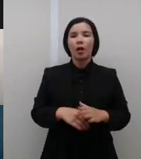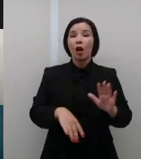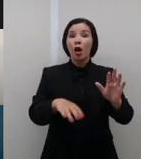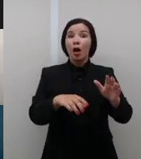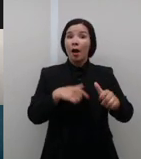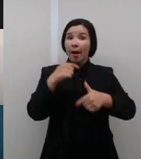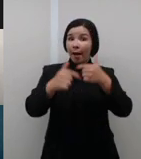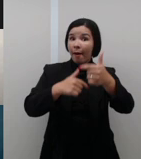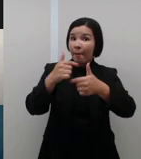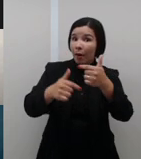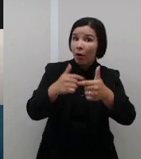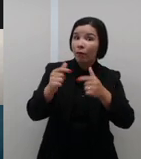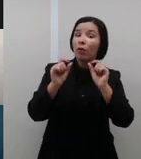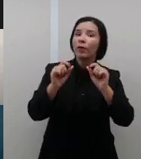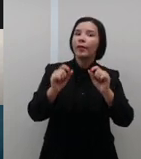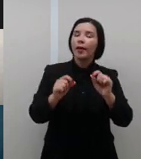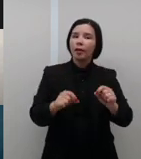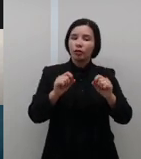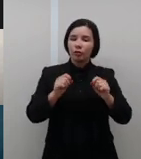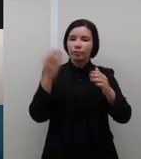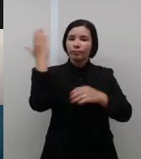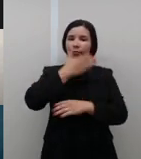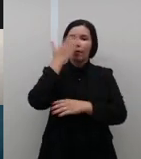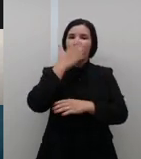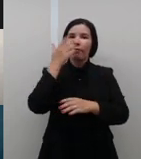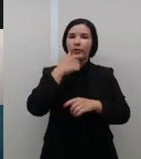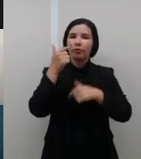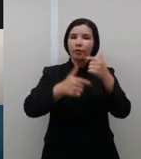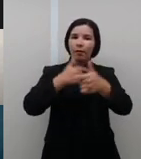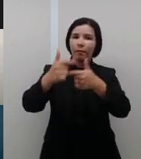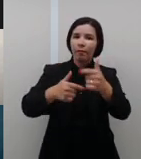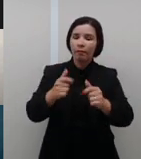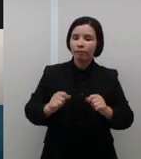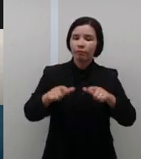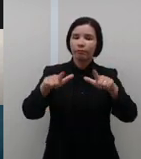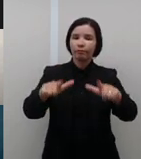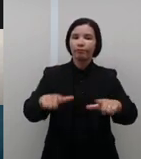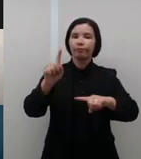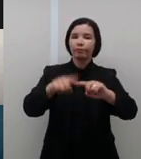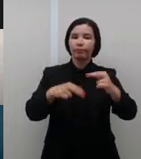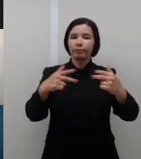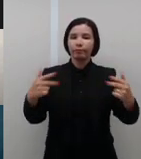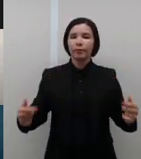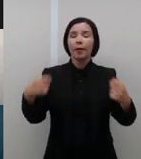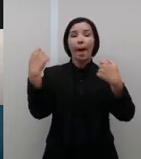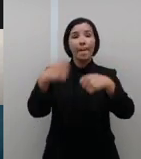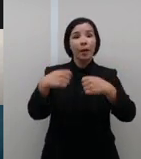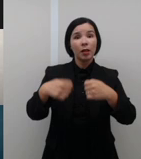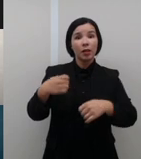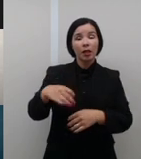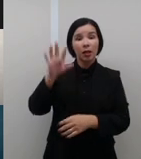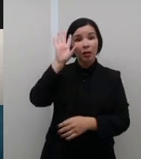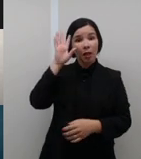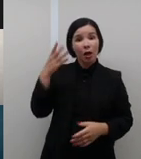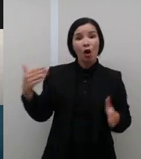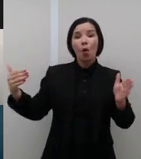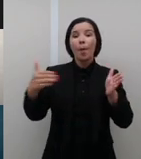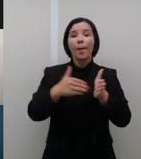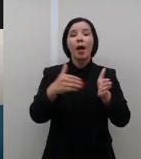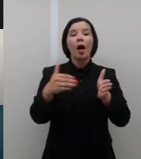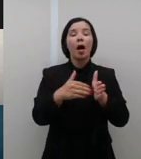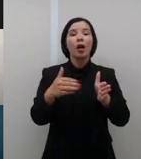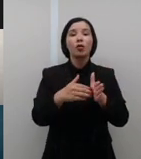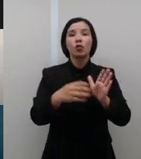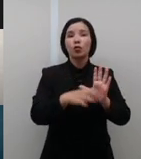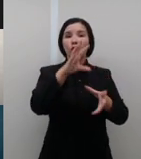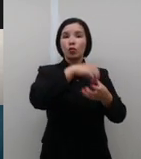tendo deliberado que com relação ao termo final para aquisição dos títulos, deve ser considerado o prazo final previsto no calendário